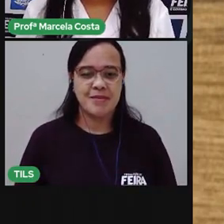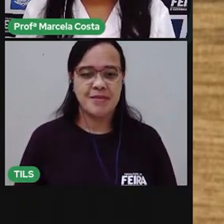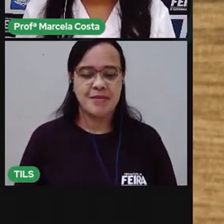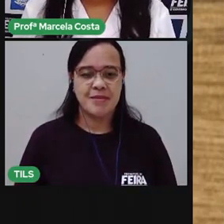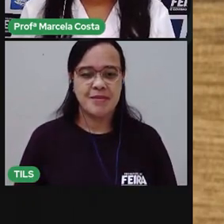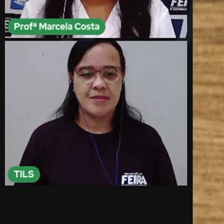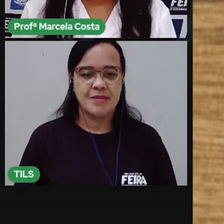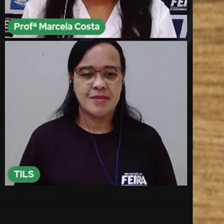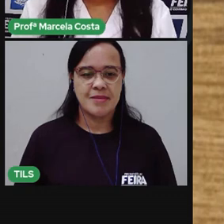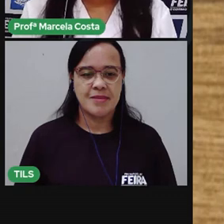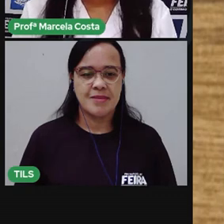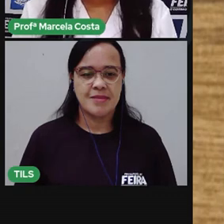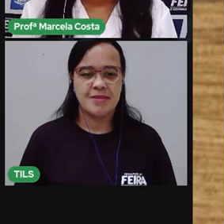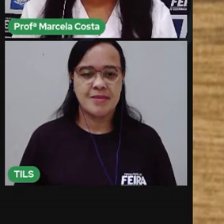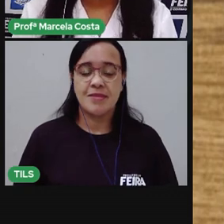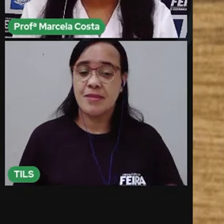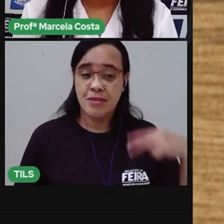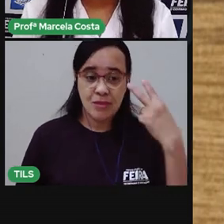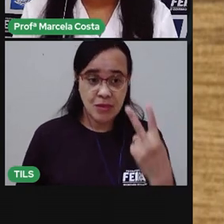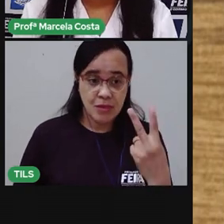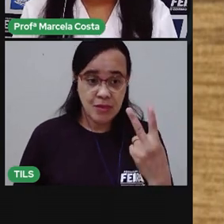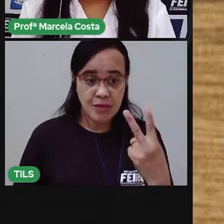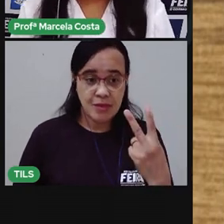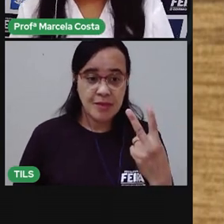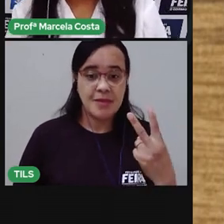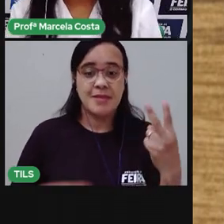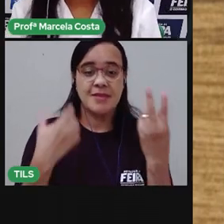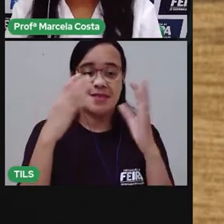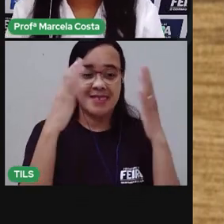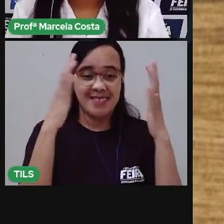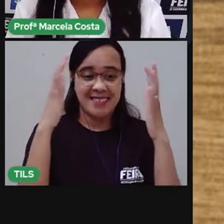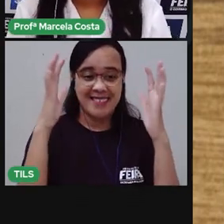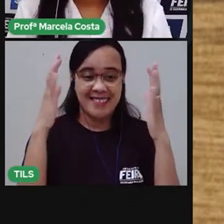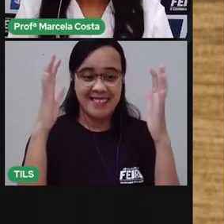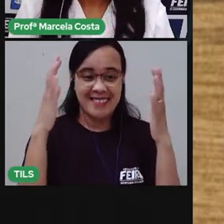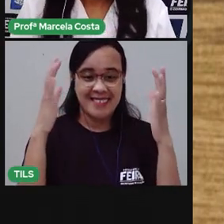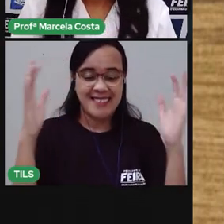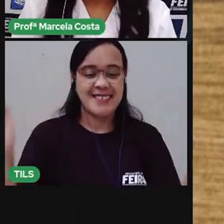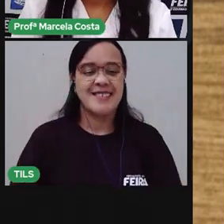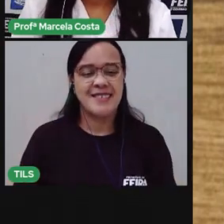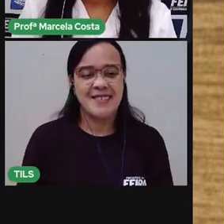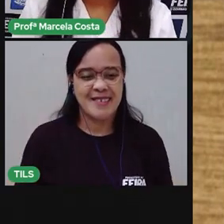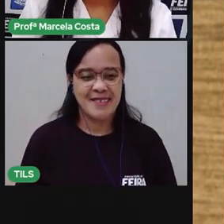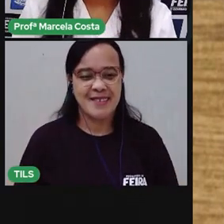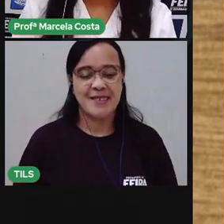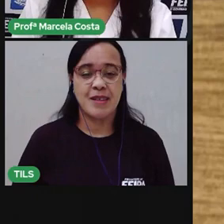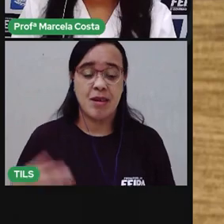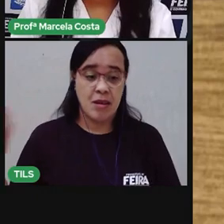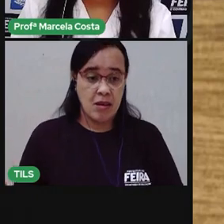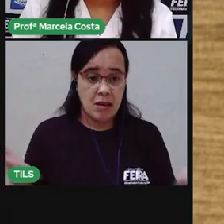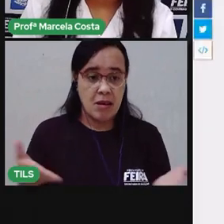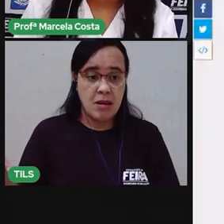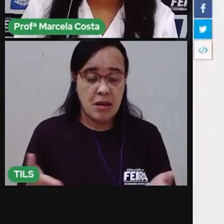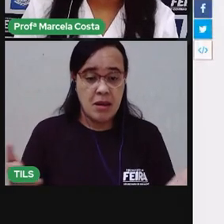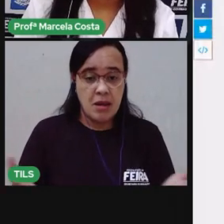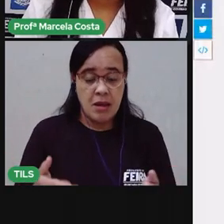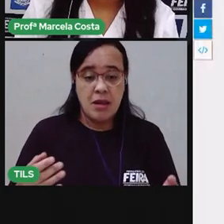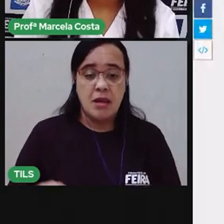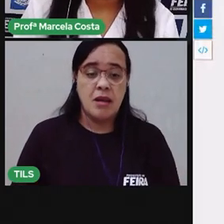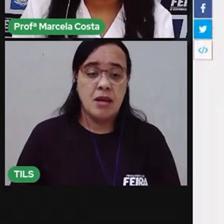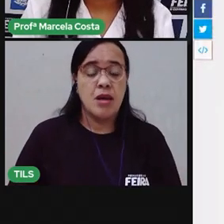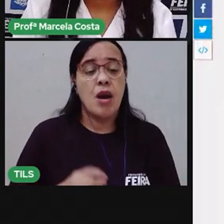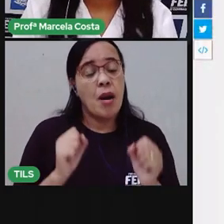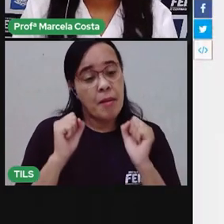as duas ou acertou agora crianças o sugeri que você